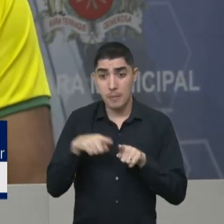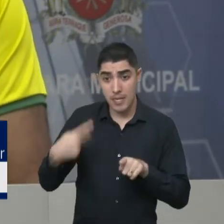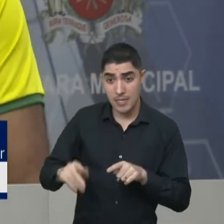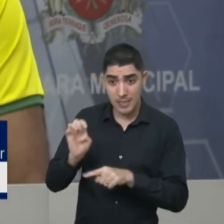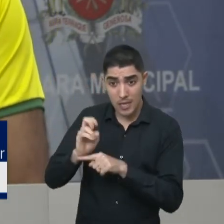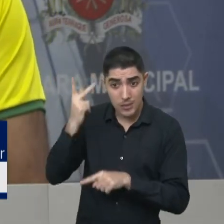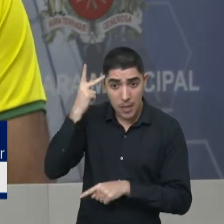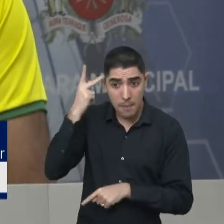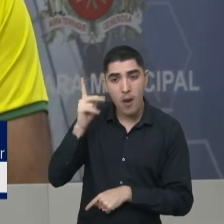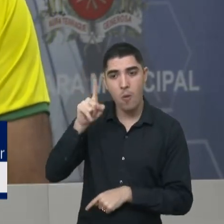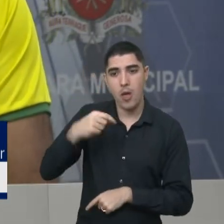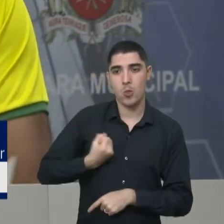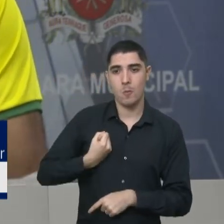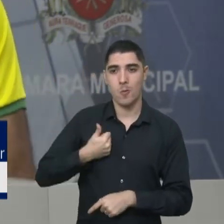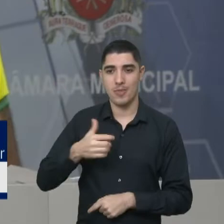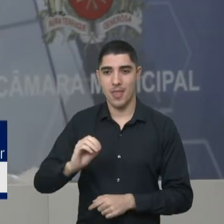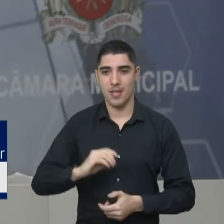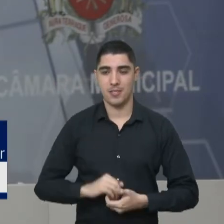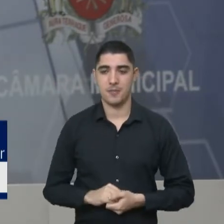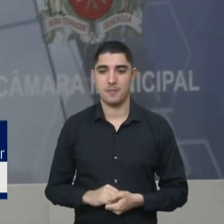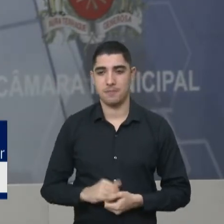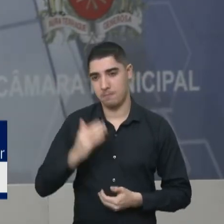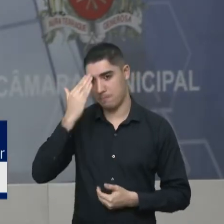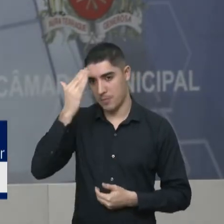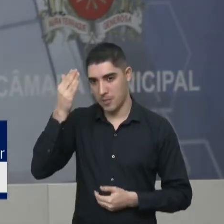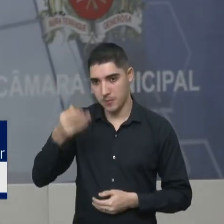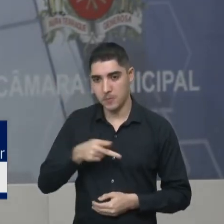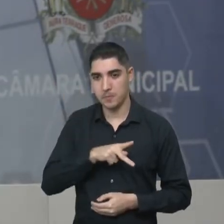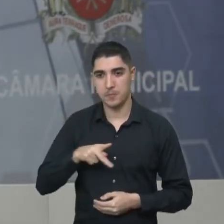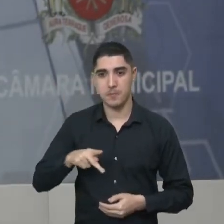Paulo, é 10. Obrigado, senhor presidente.